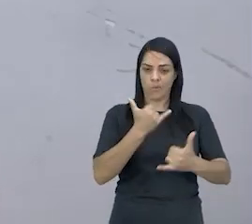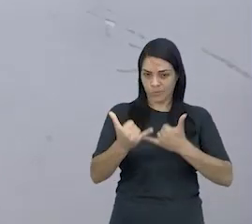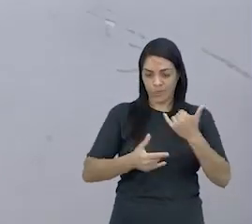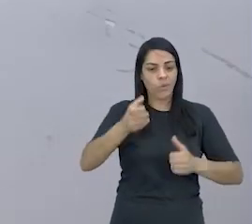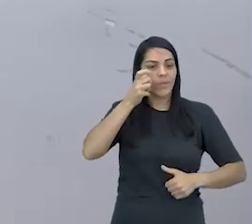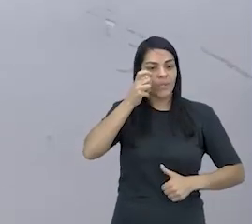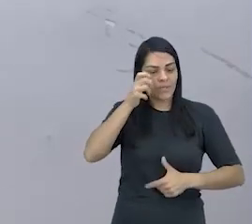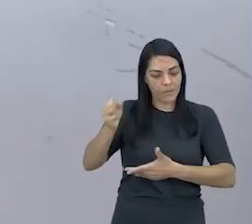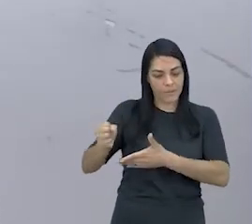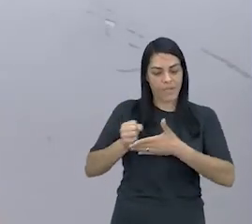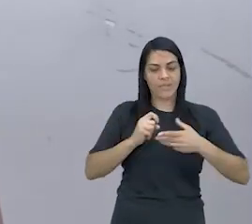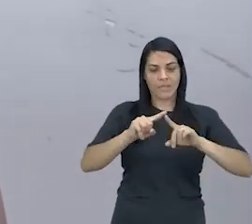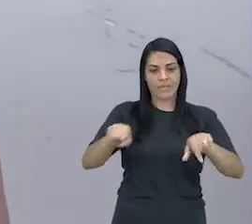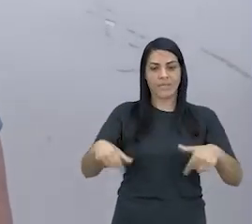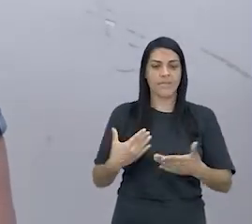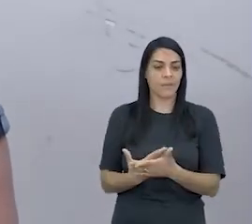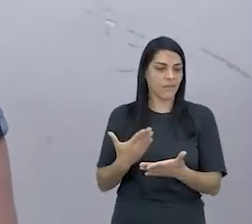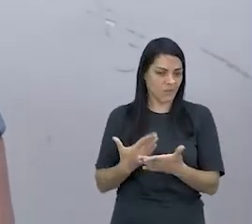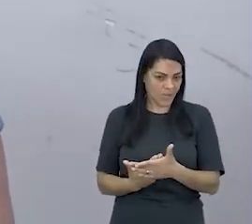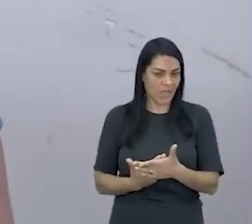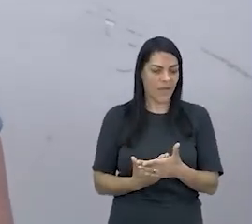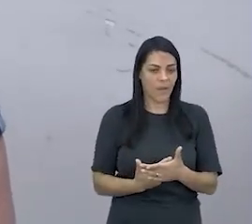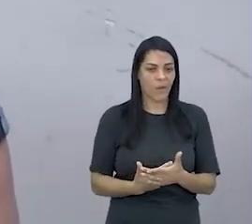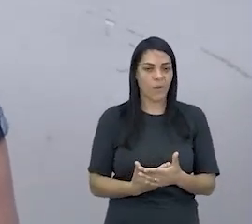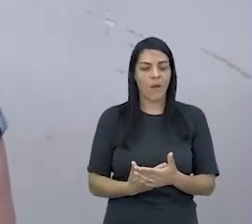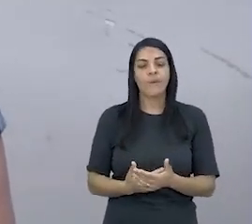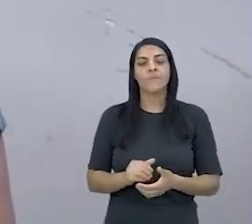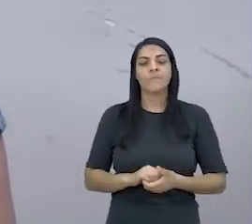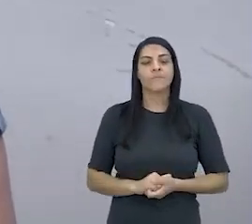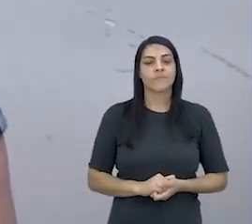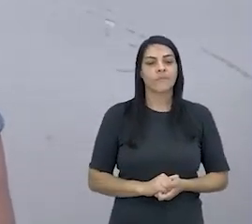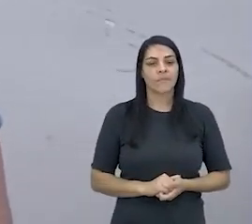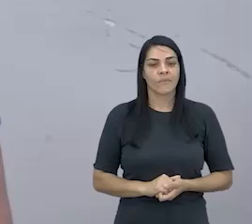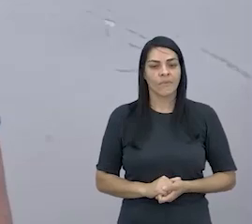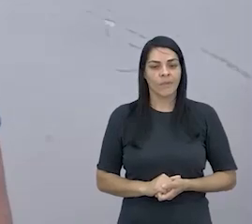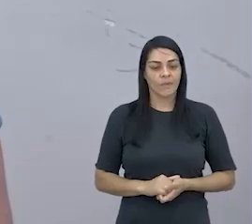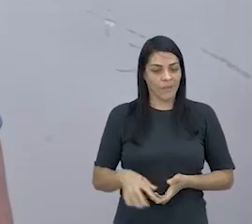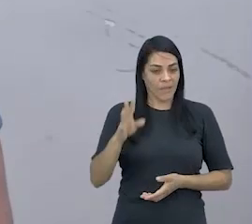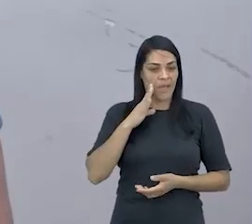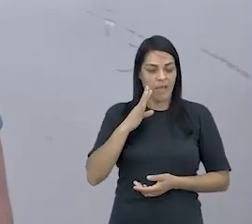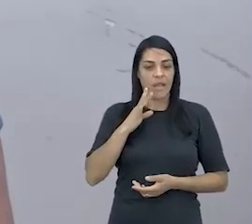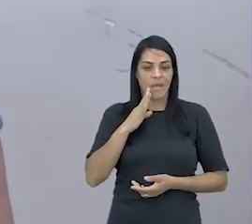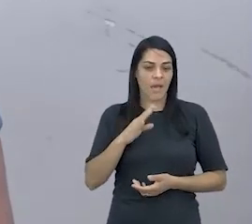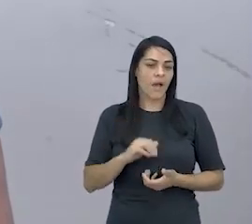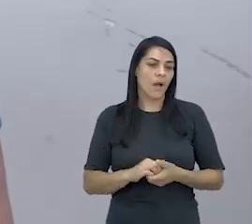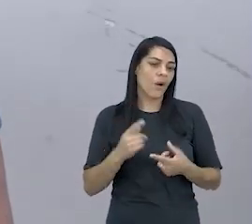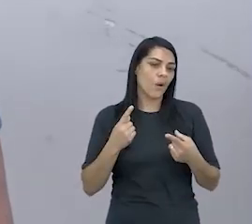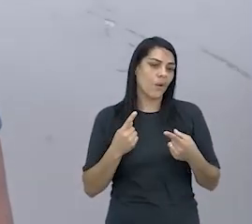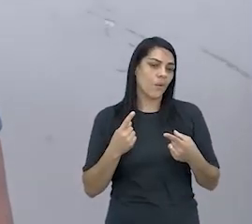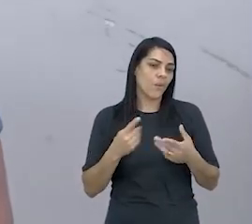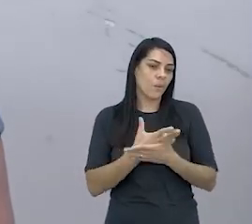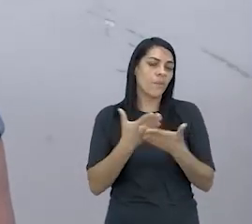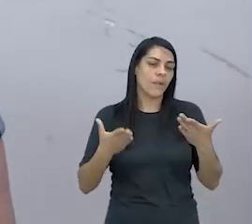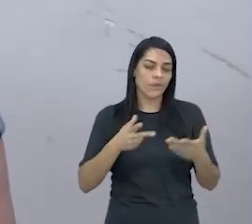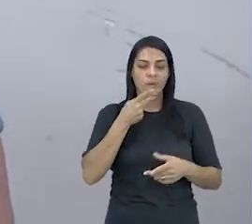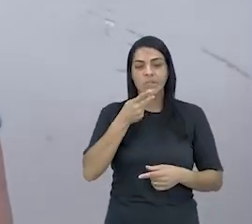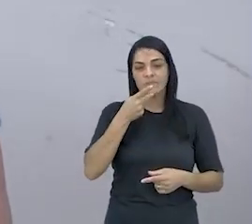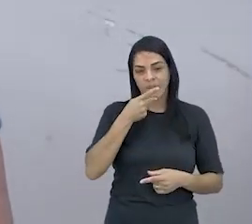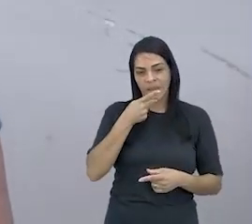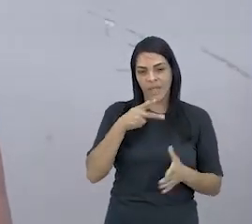de aula. Maria de Lourdes também nunca viu. E é bem, bem legal, bem bacana da gente